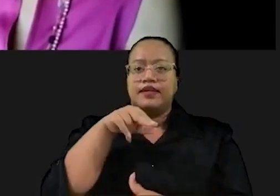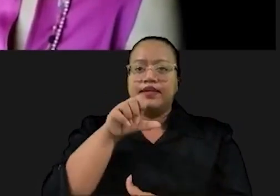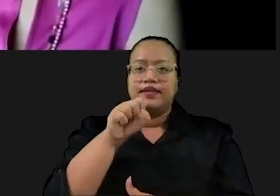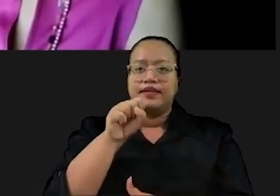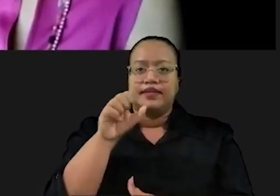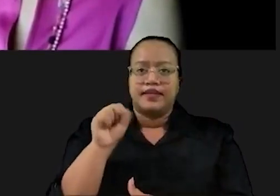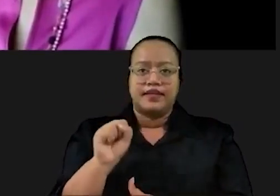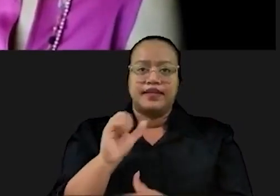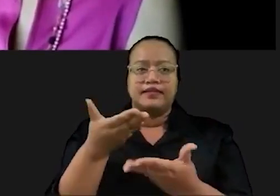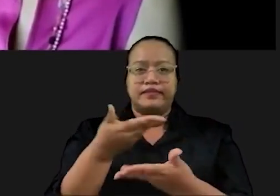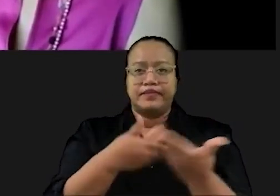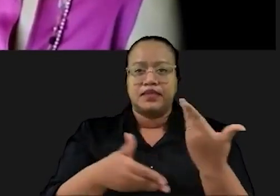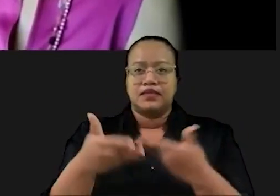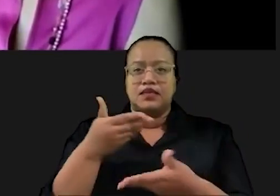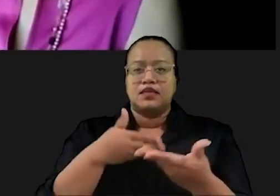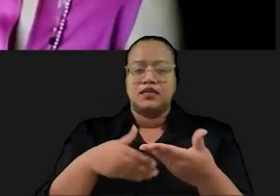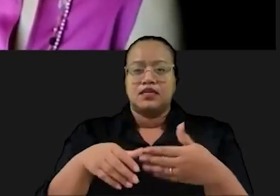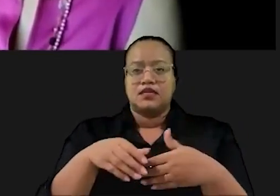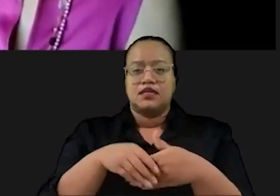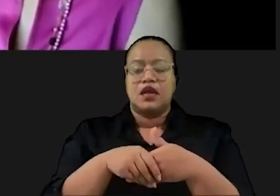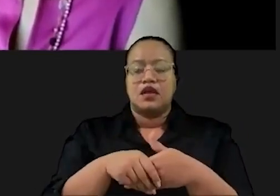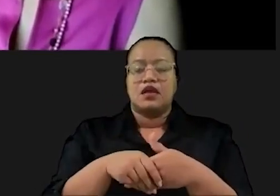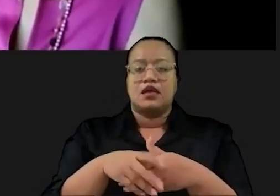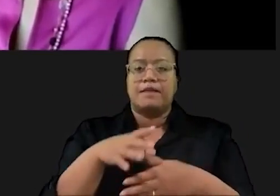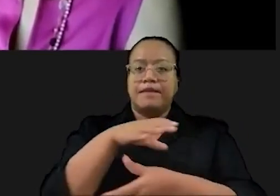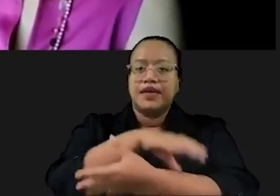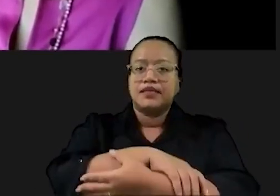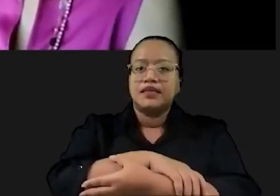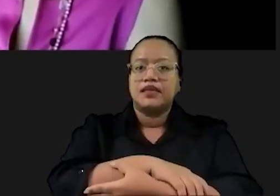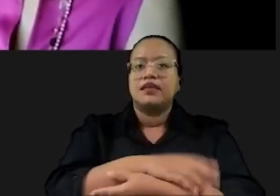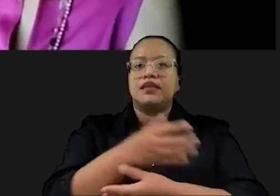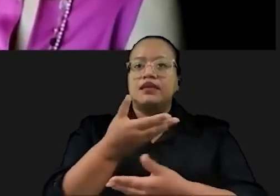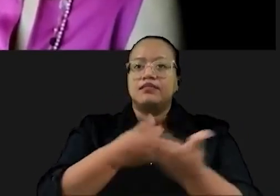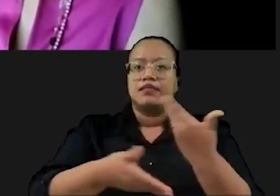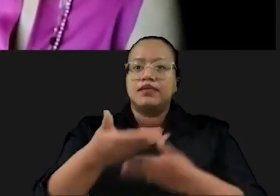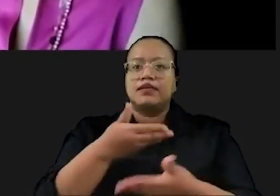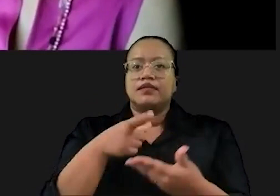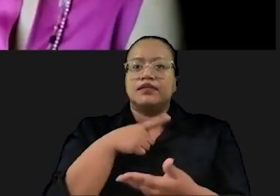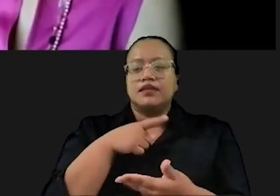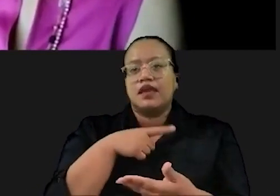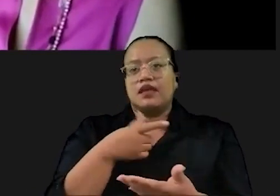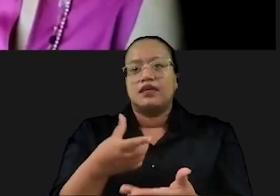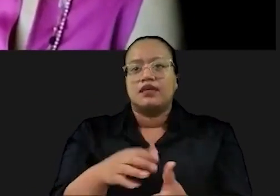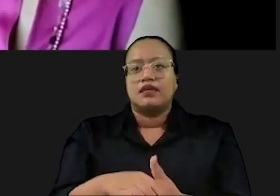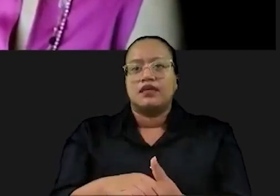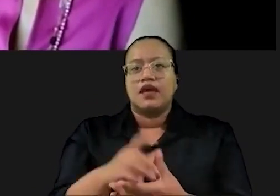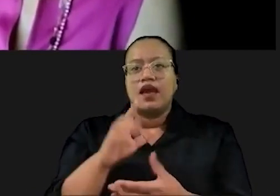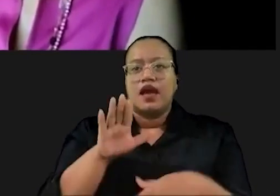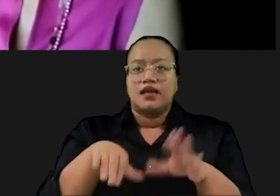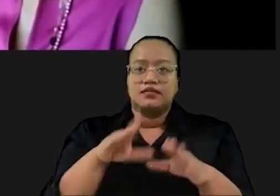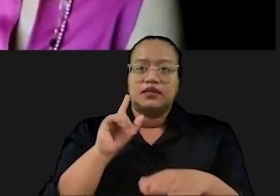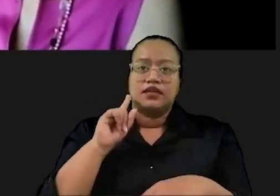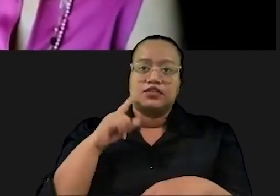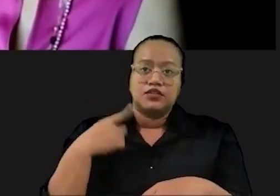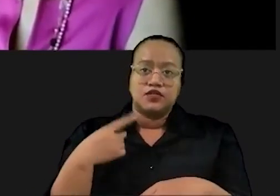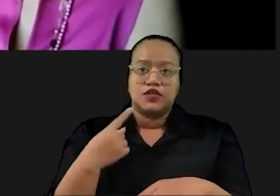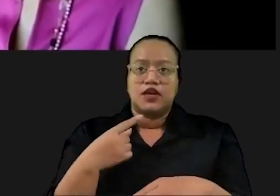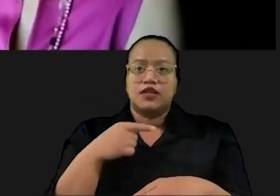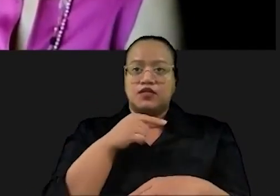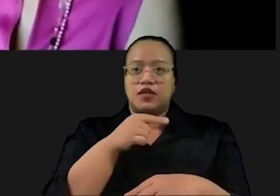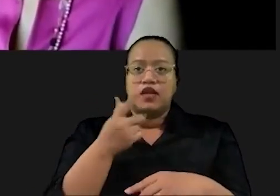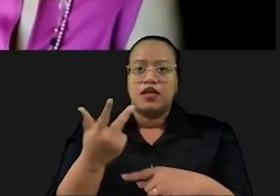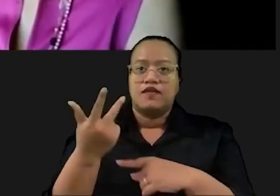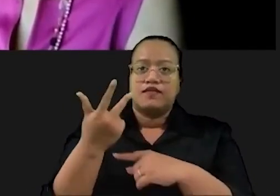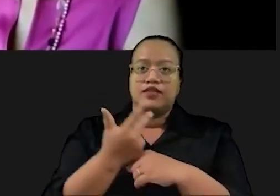essas contribuições. Chegamos a conclusões que poderíamos até fazer os advogados fazerem vídeos nesses lugares mais